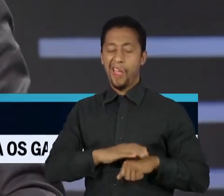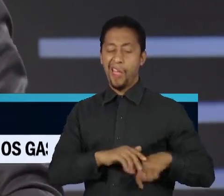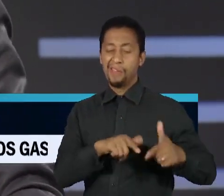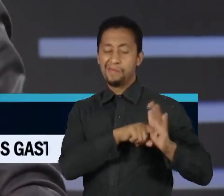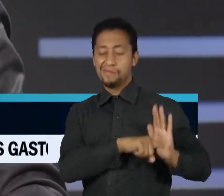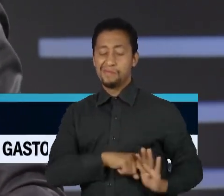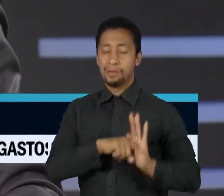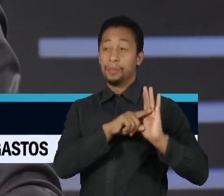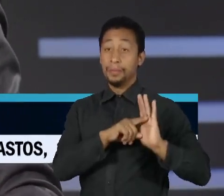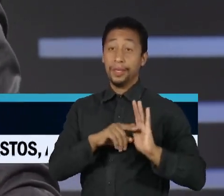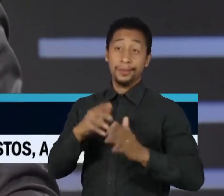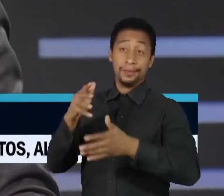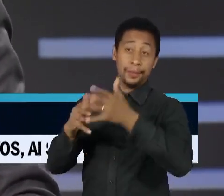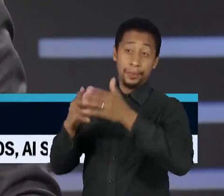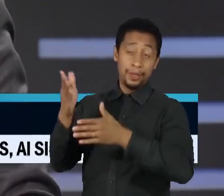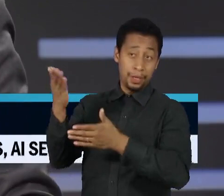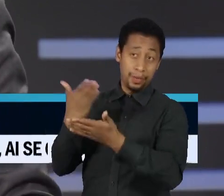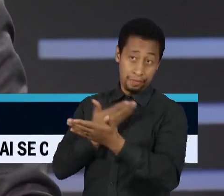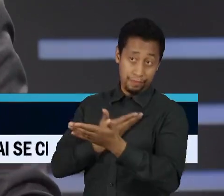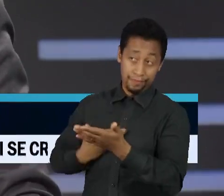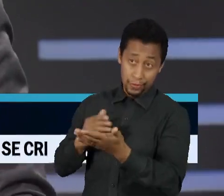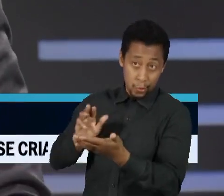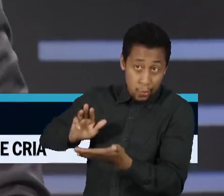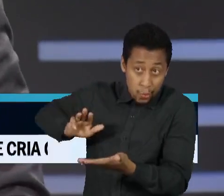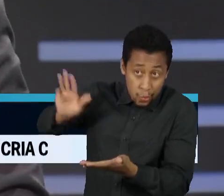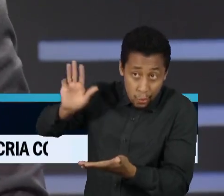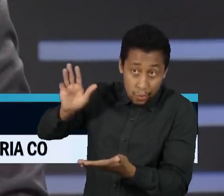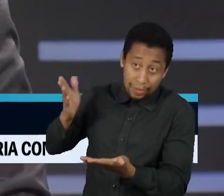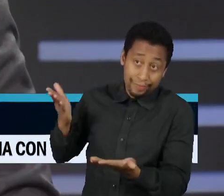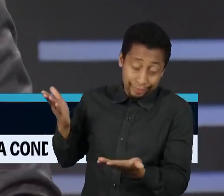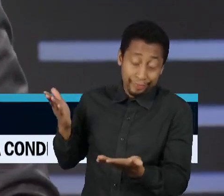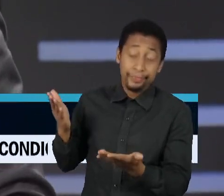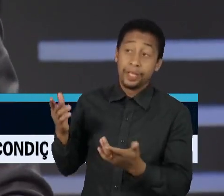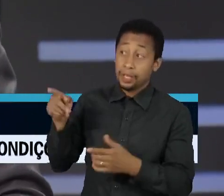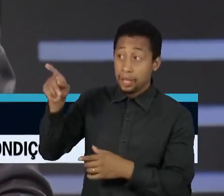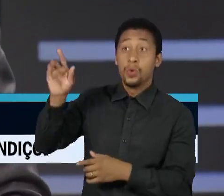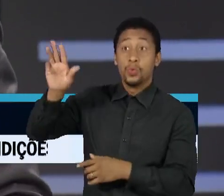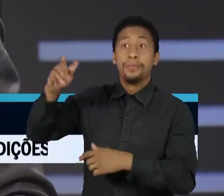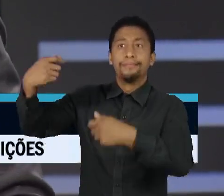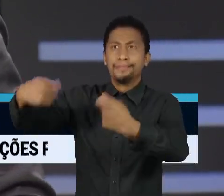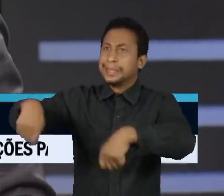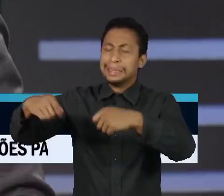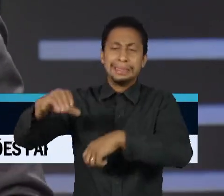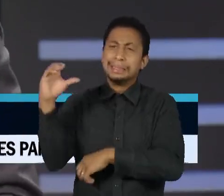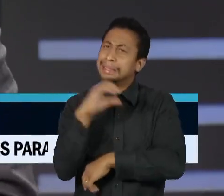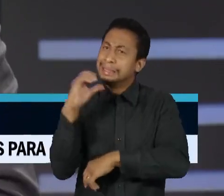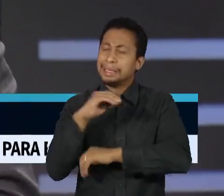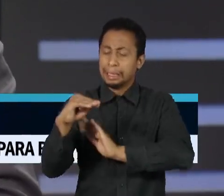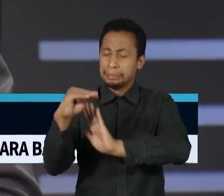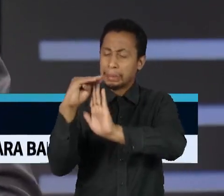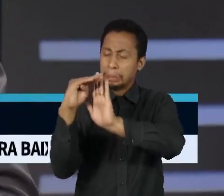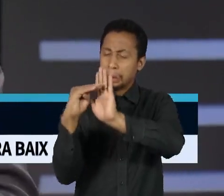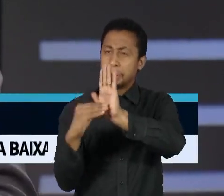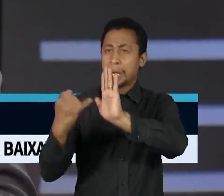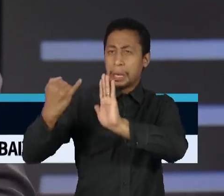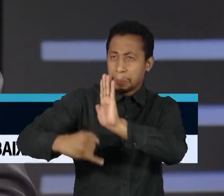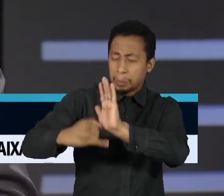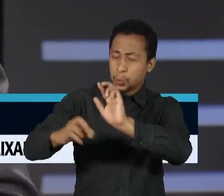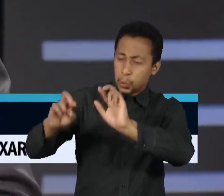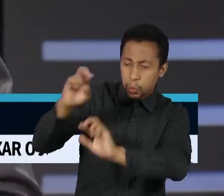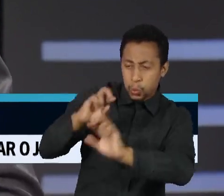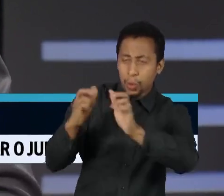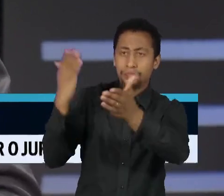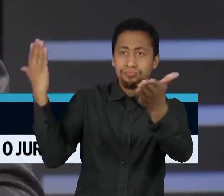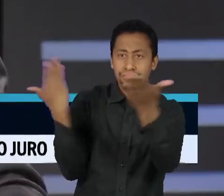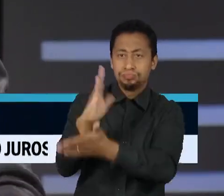são fundamentais para o governo Lula o governo Lula precisa da aprovação fiscal precisa do trâmite da reforma tributária precisa aprovar